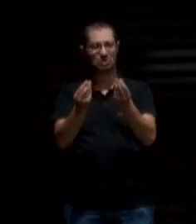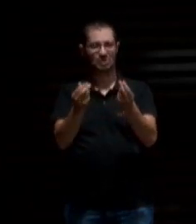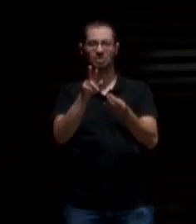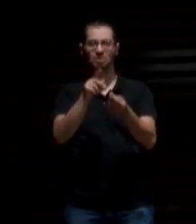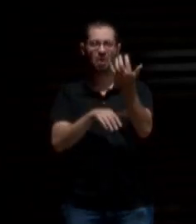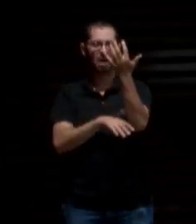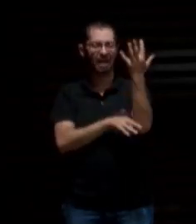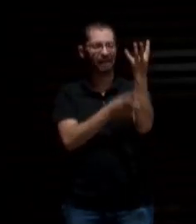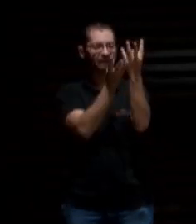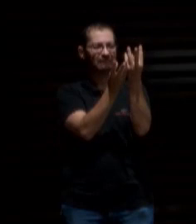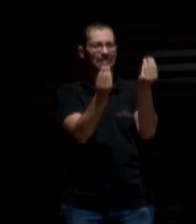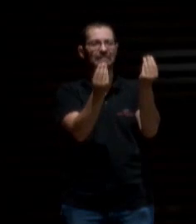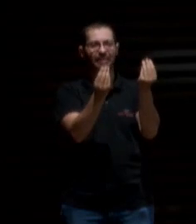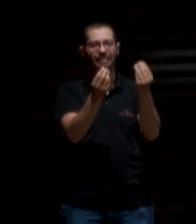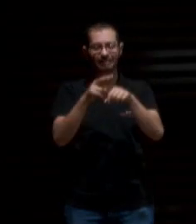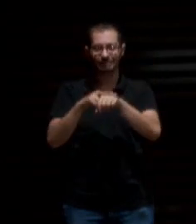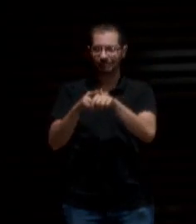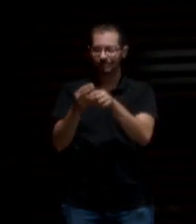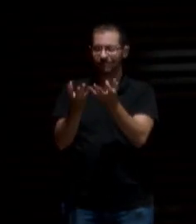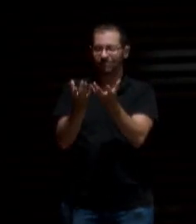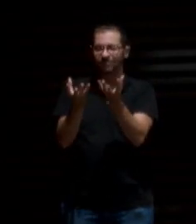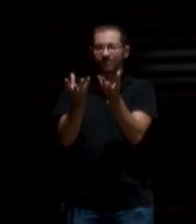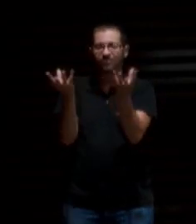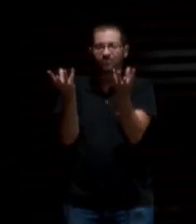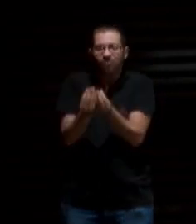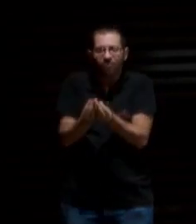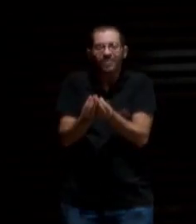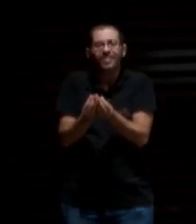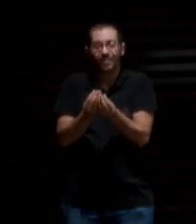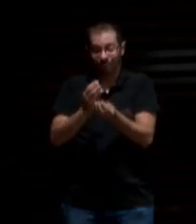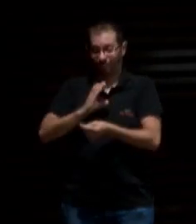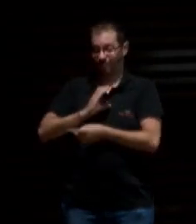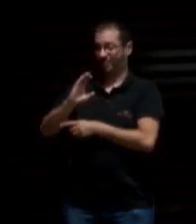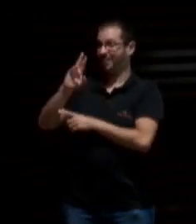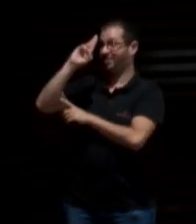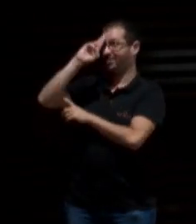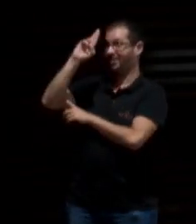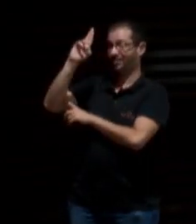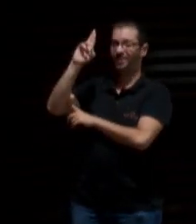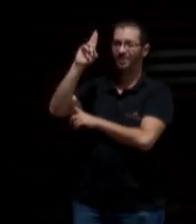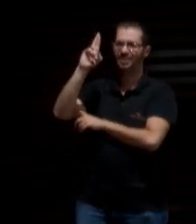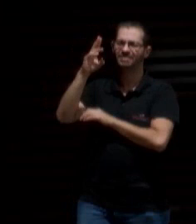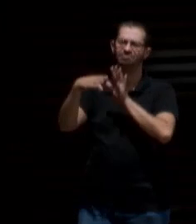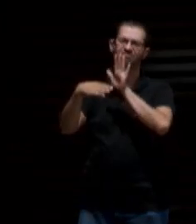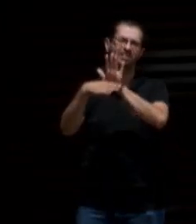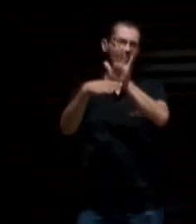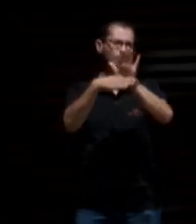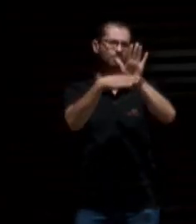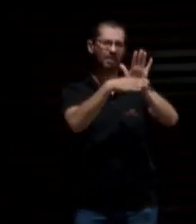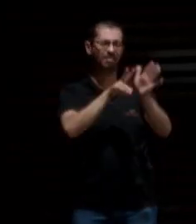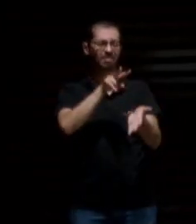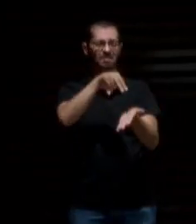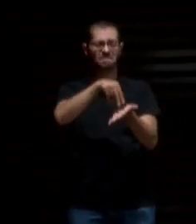murcharão como a erva verde. Confia no Senhor e faze o bem. Habita na terra e alimenta-te da